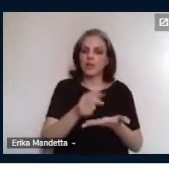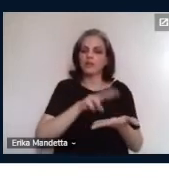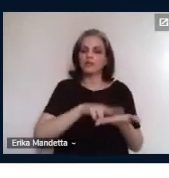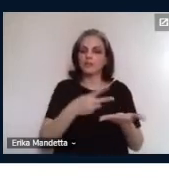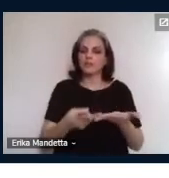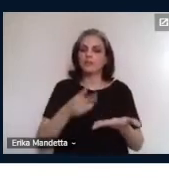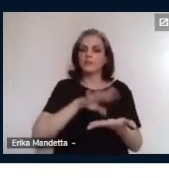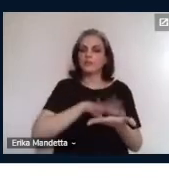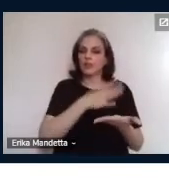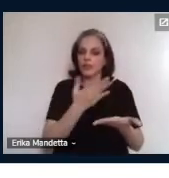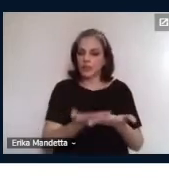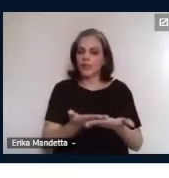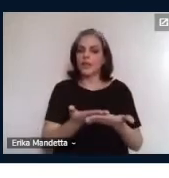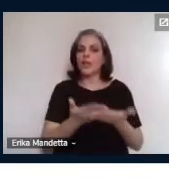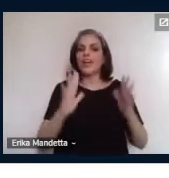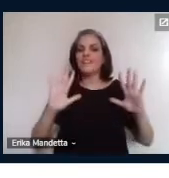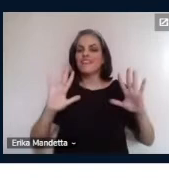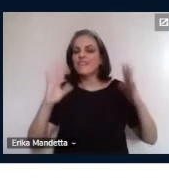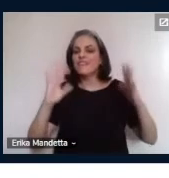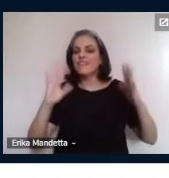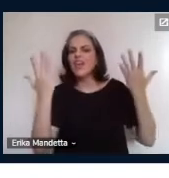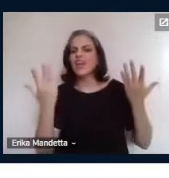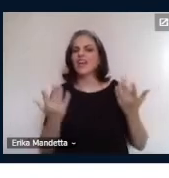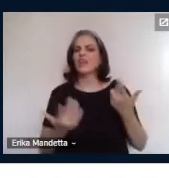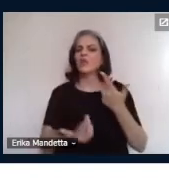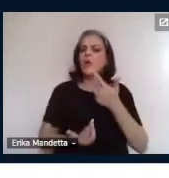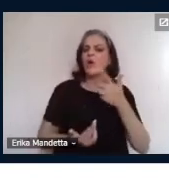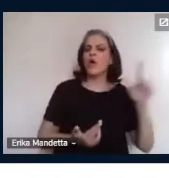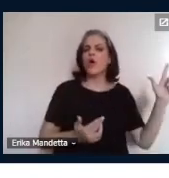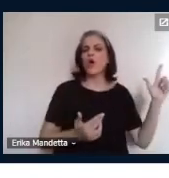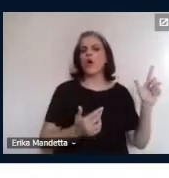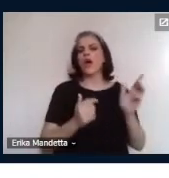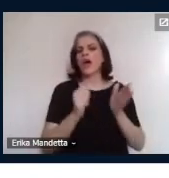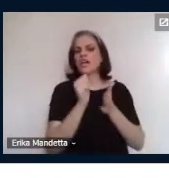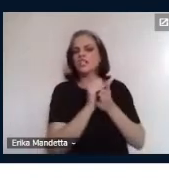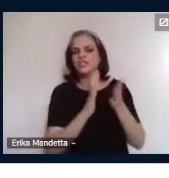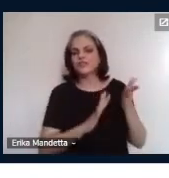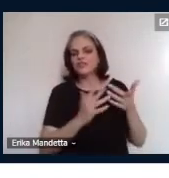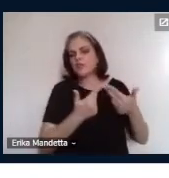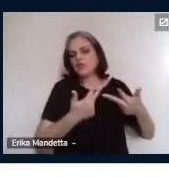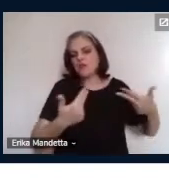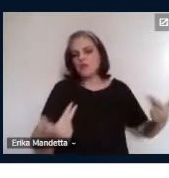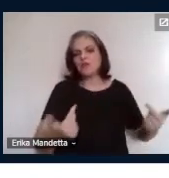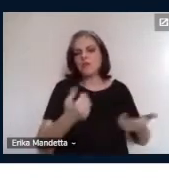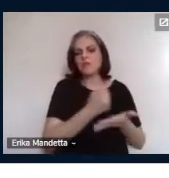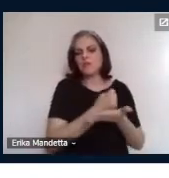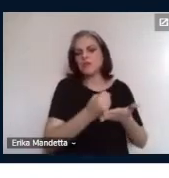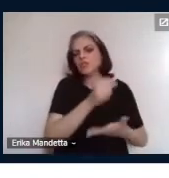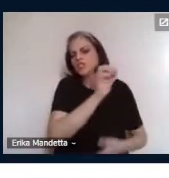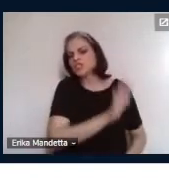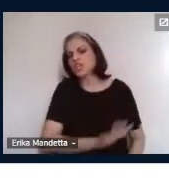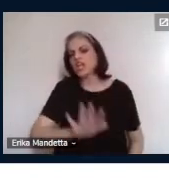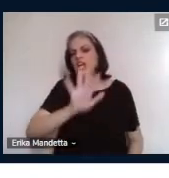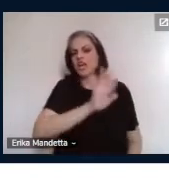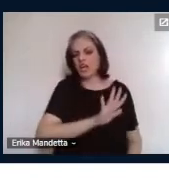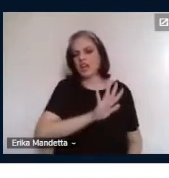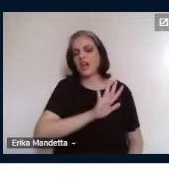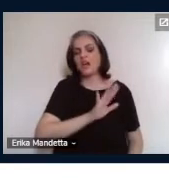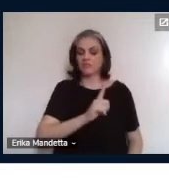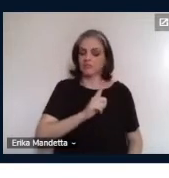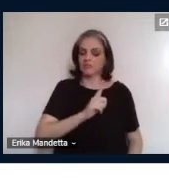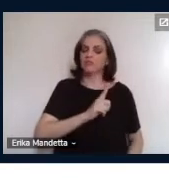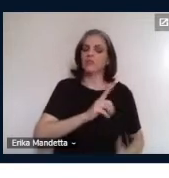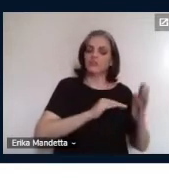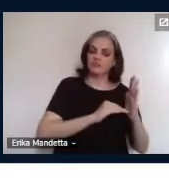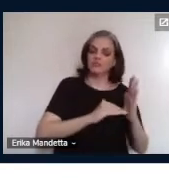em eventos e outras atividades, projetos institucionais, são contratos mais gerais, tanto da Câmara quanto do